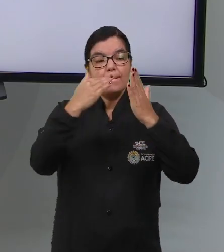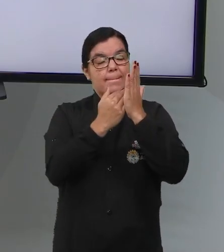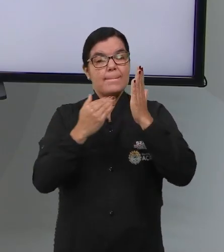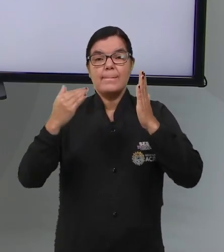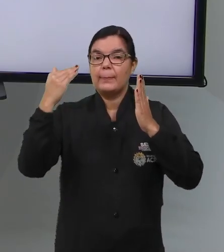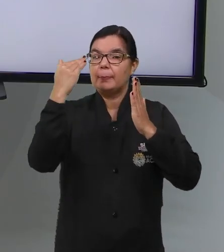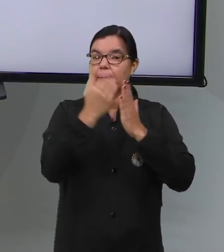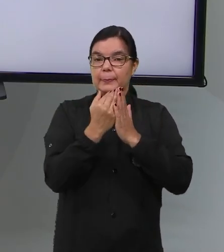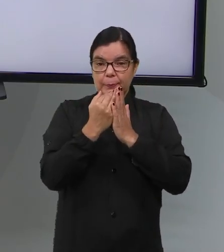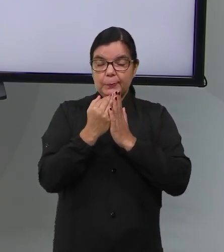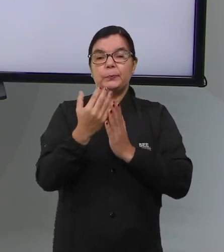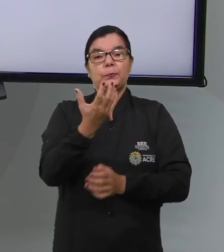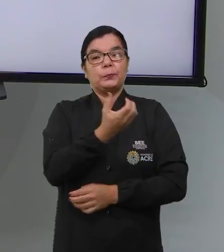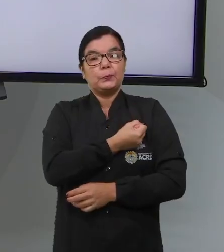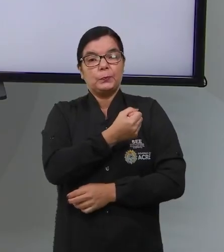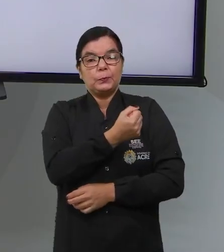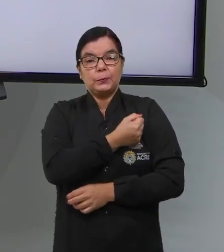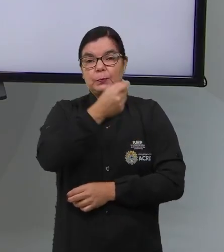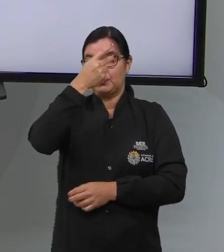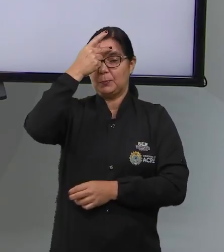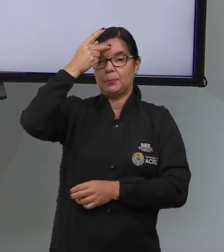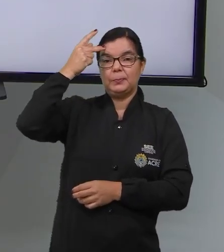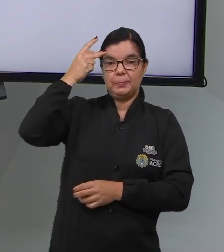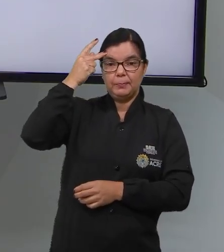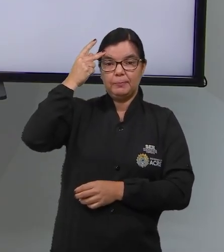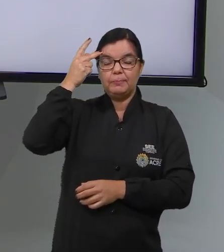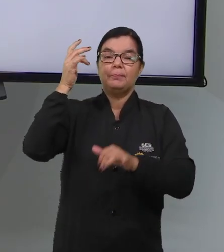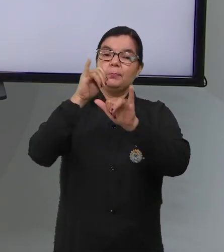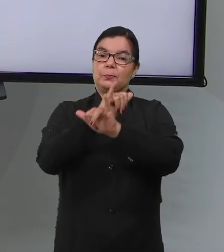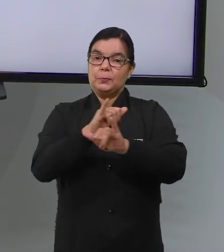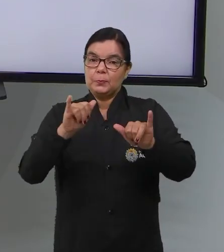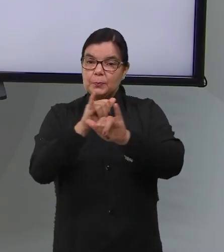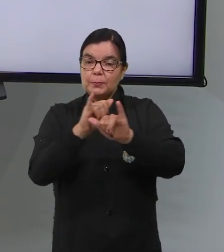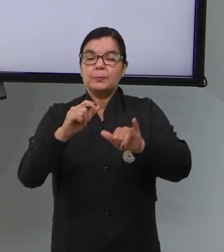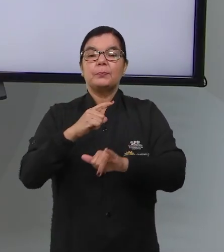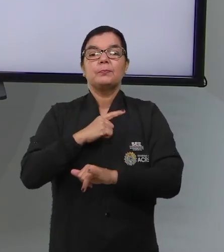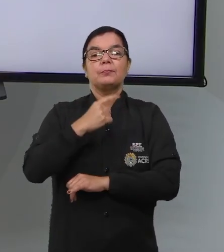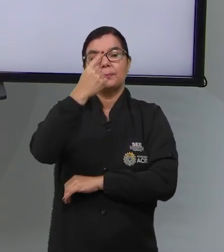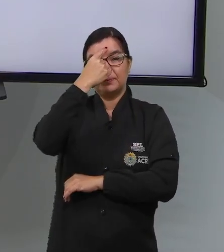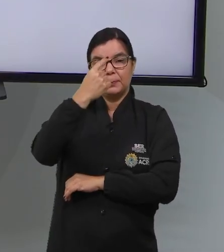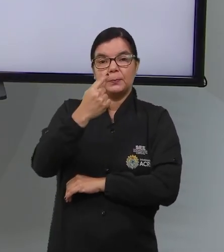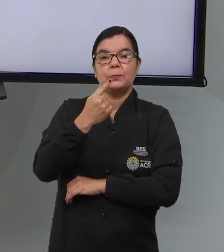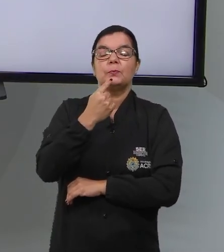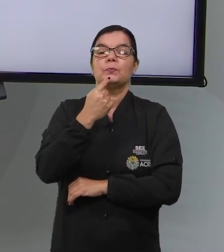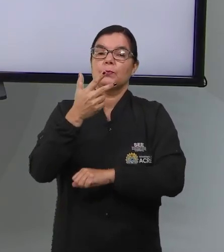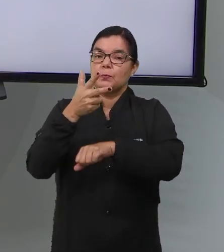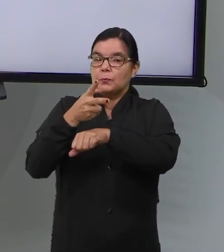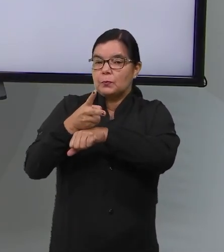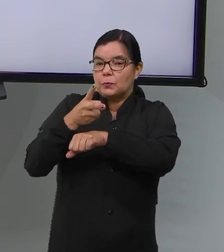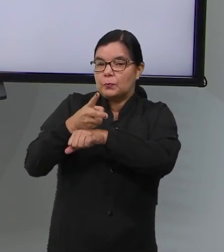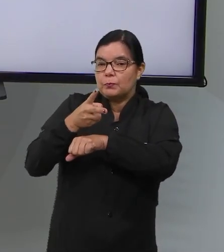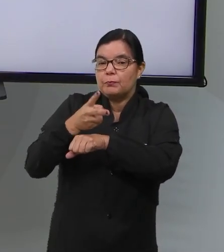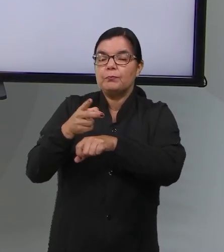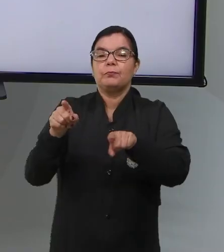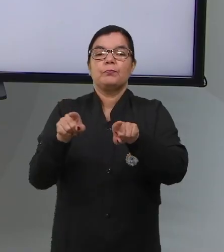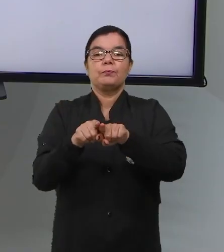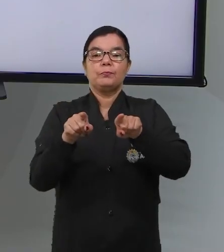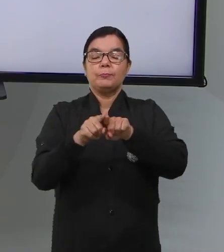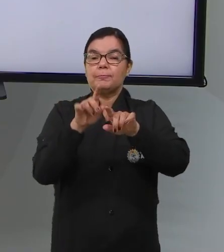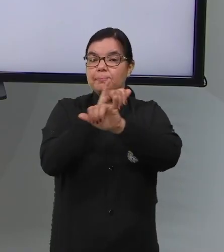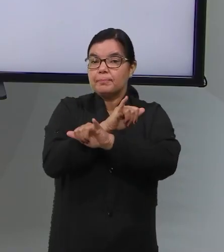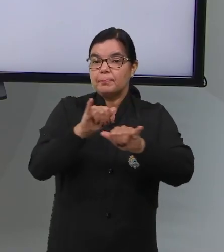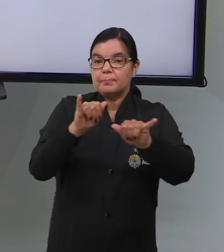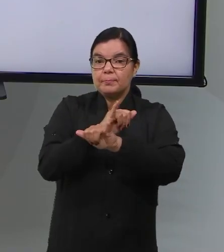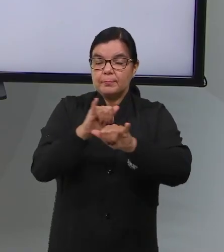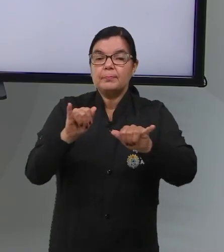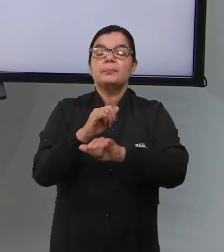maior número possível de pessoas. Você tem uma imagem, você tem um vídeo, você tem uma informação